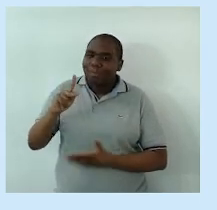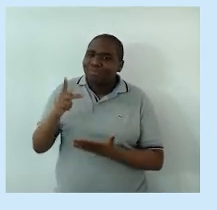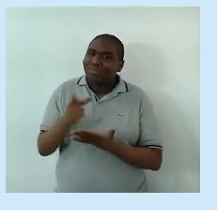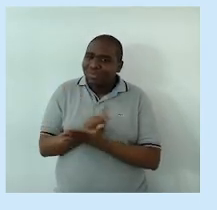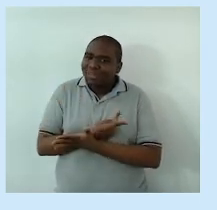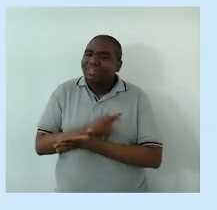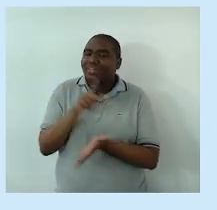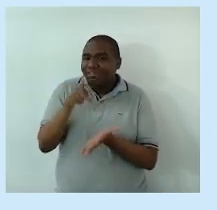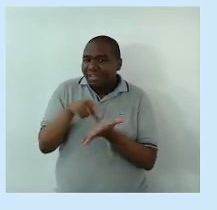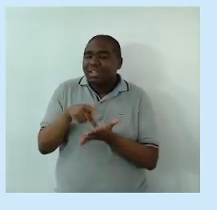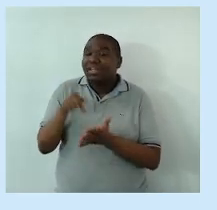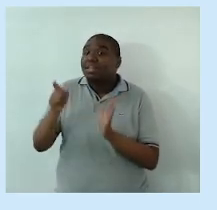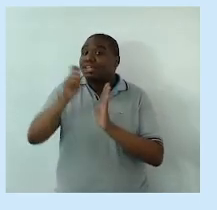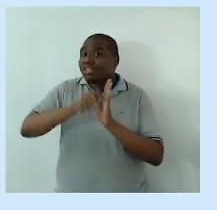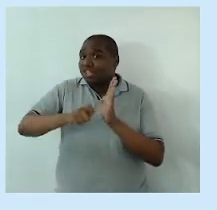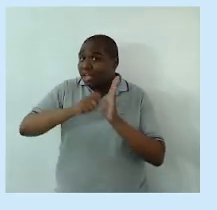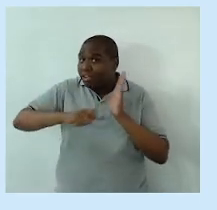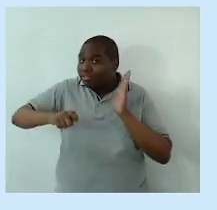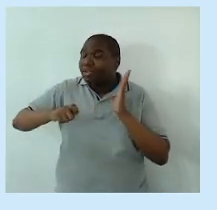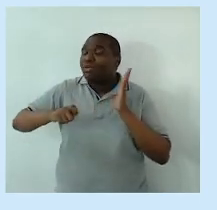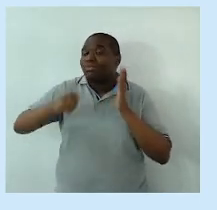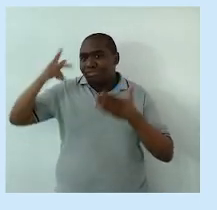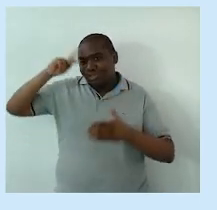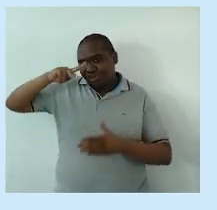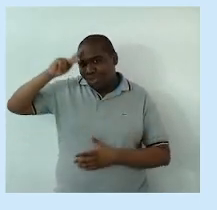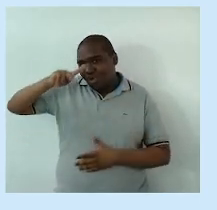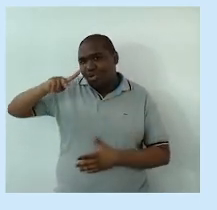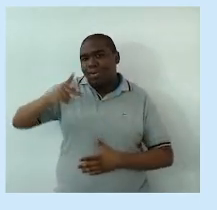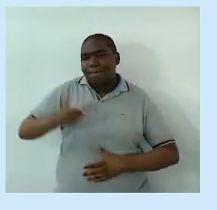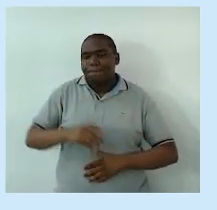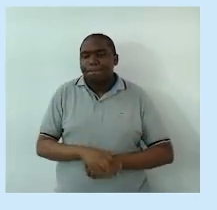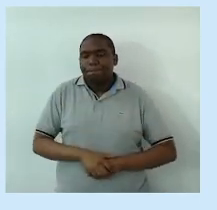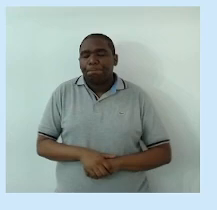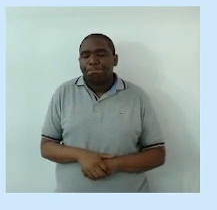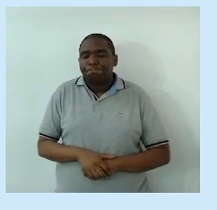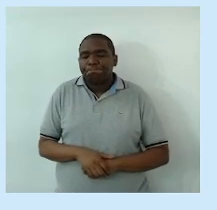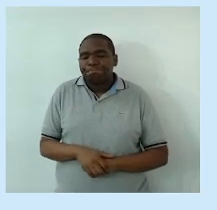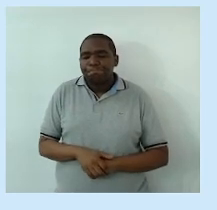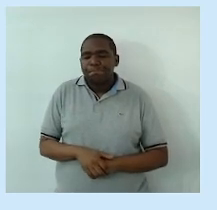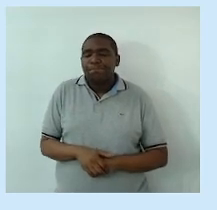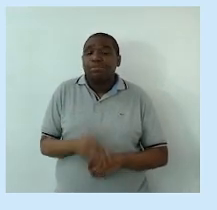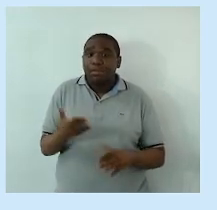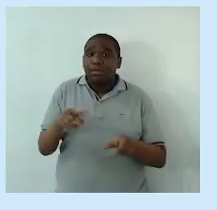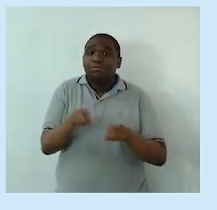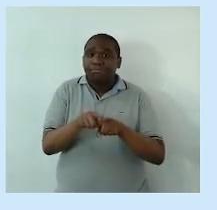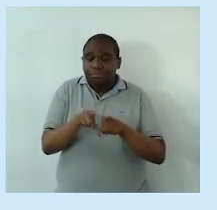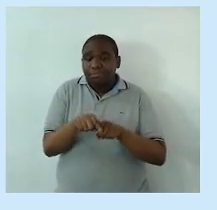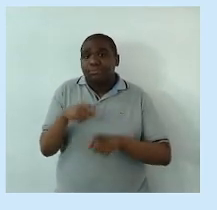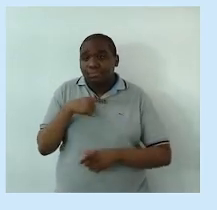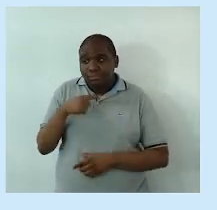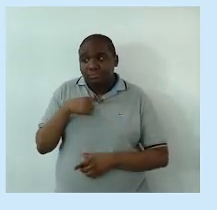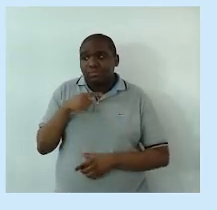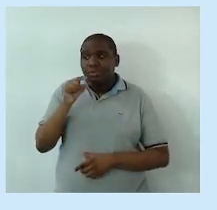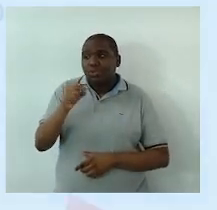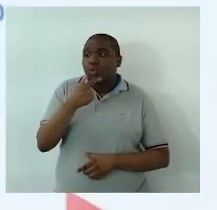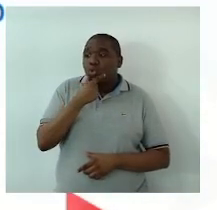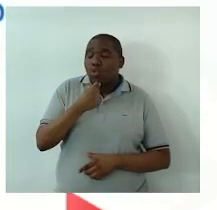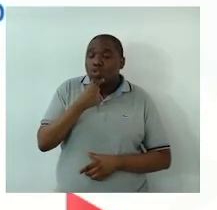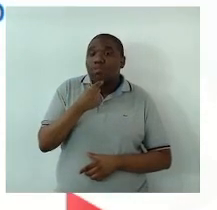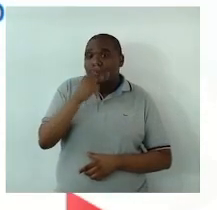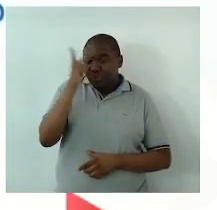e ele escreveu, por conta dessa história, Romeu e Julieta. Temos também Homens de